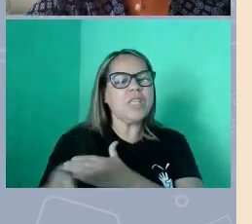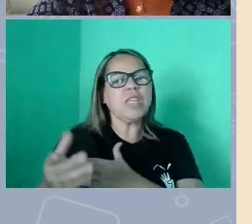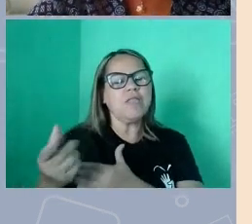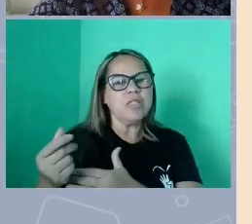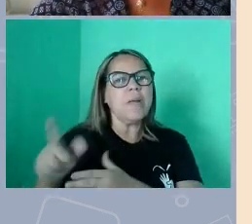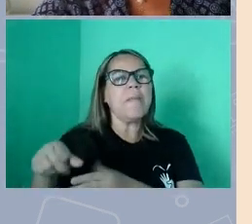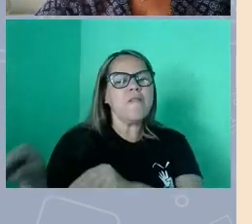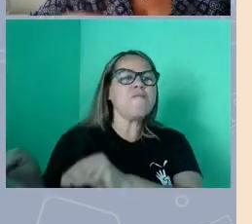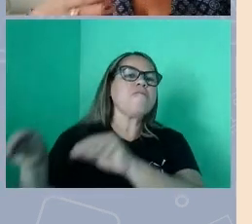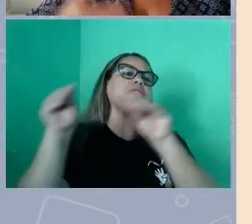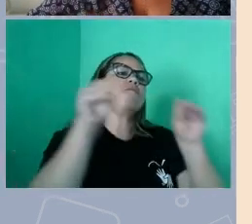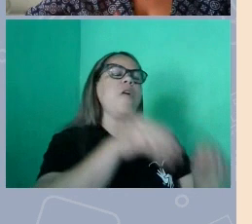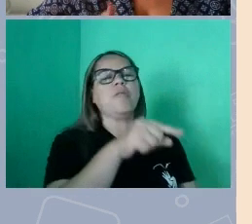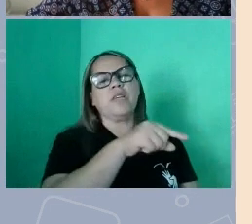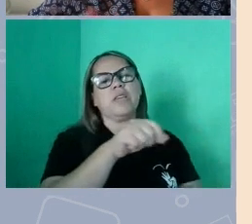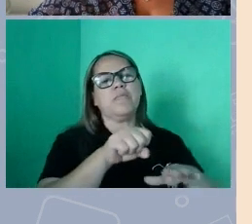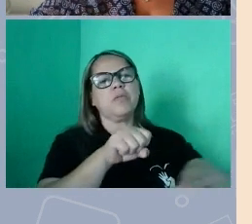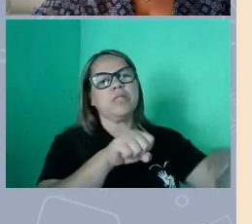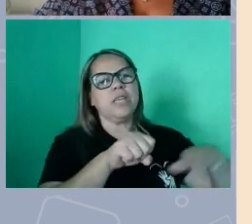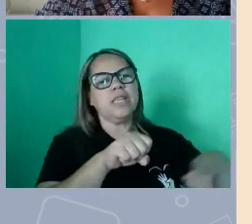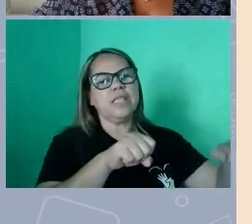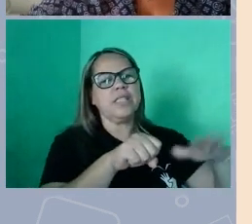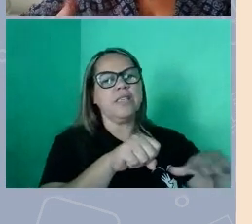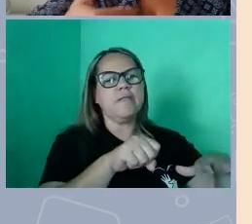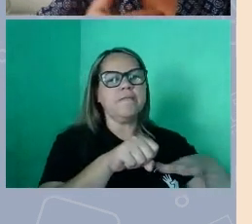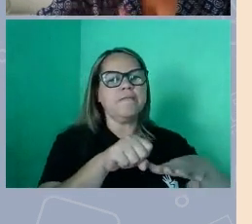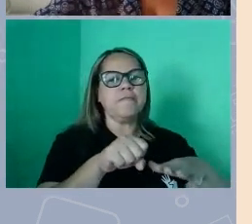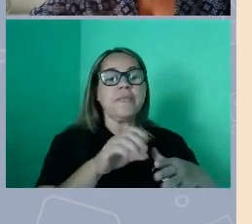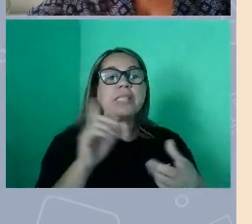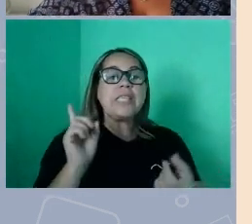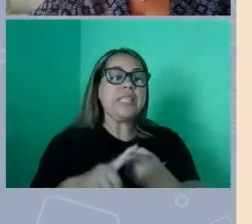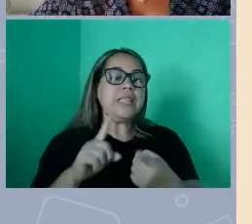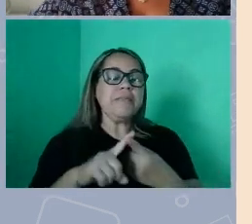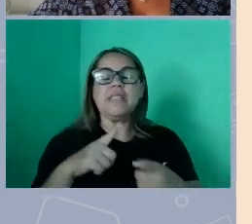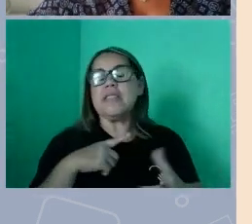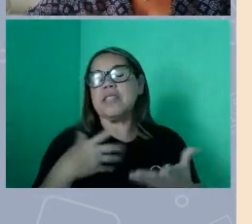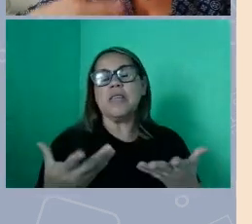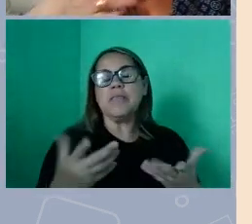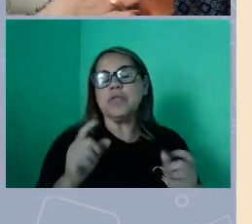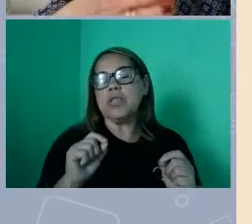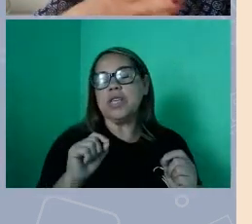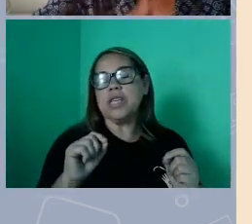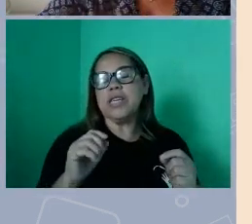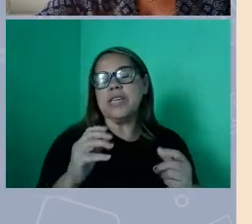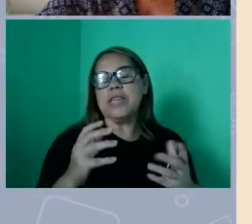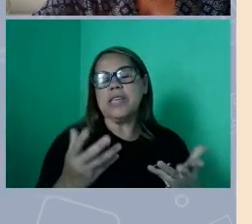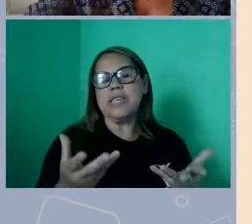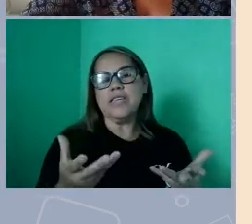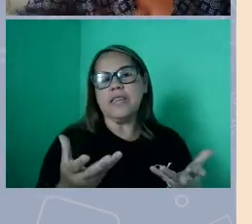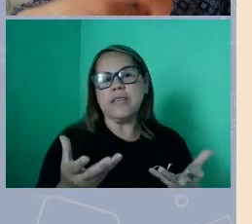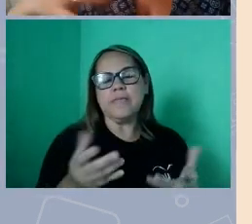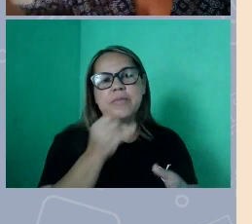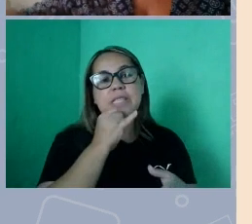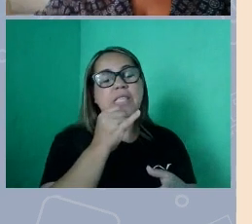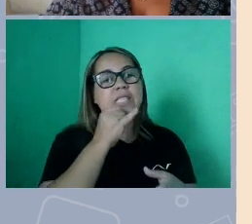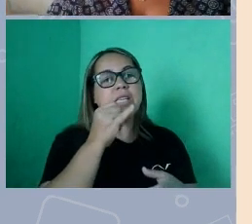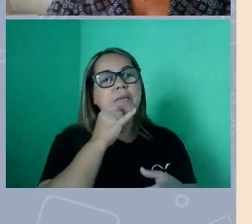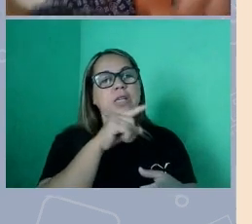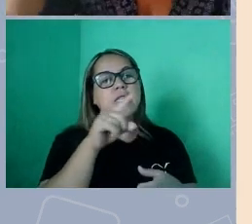retorna a gente também tem de forma muito clássica esse movimento né da zona da mata